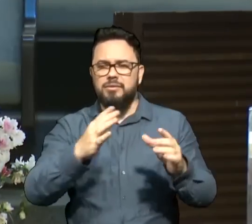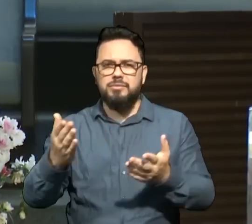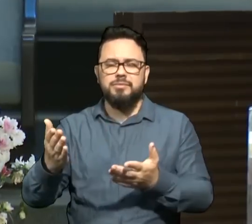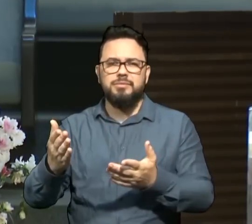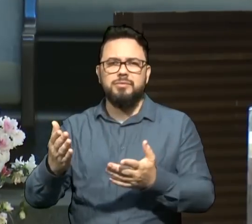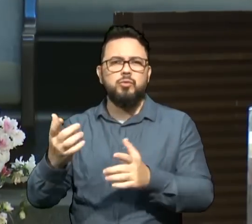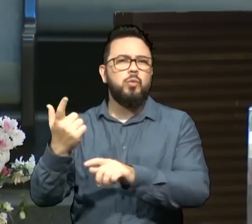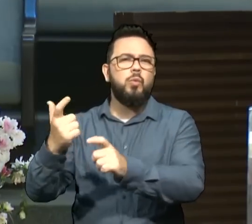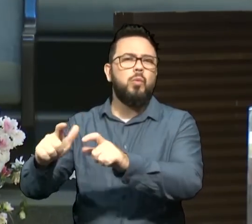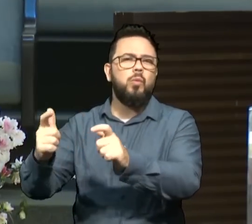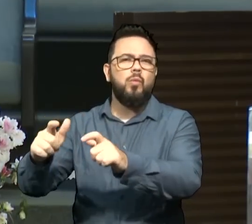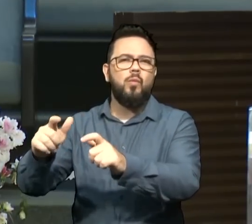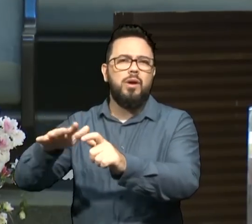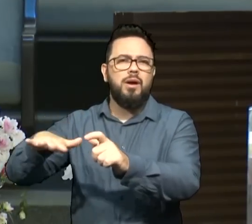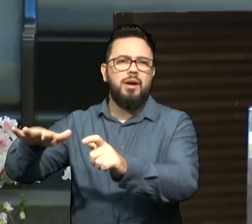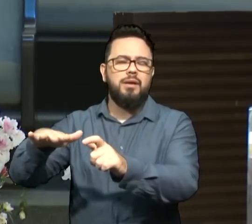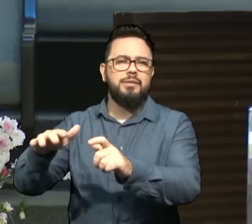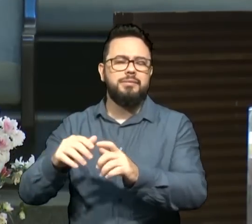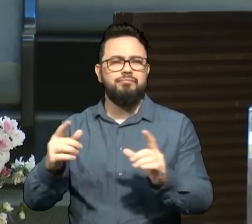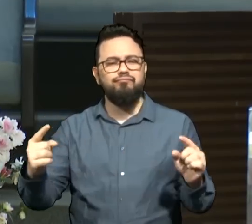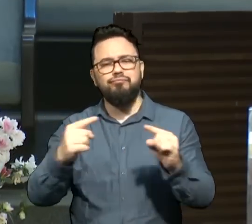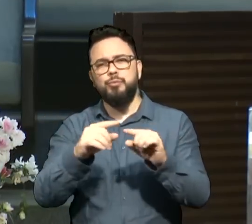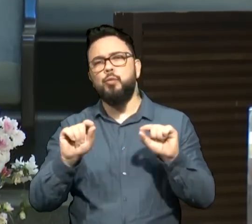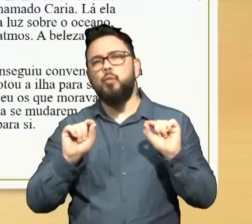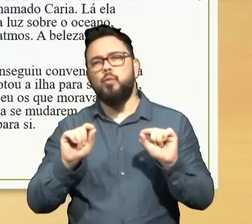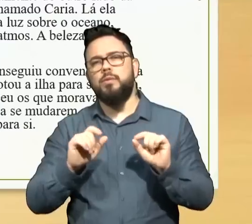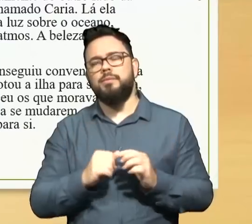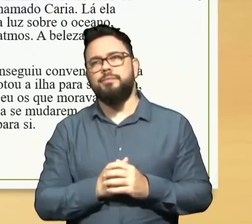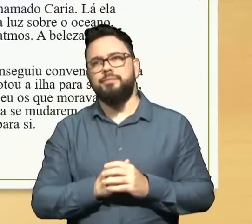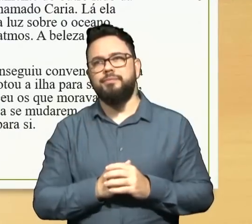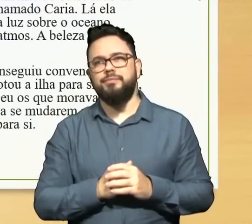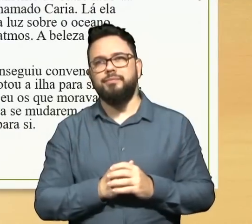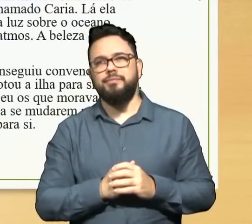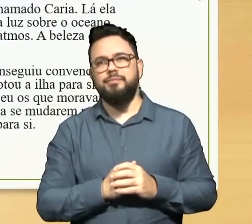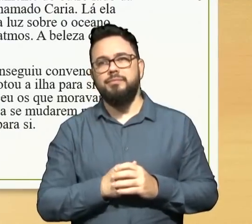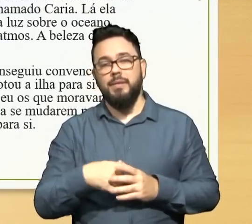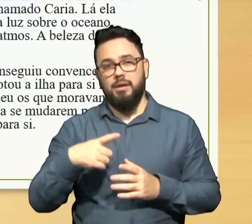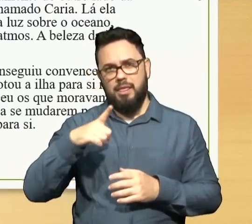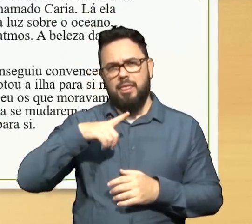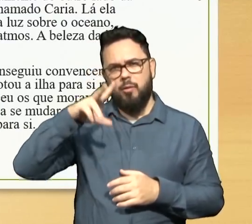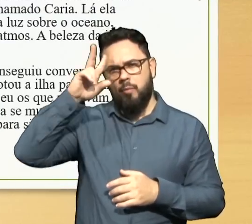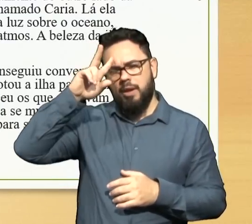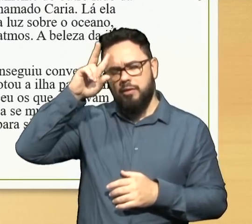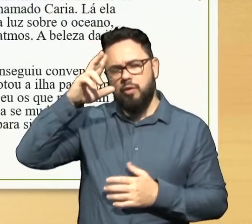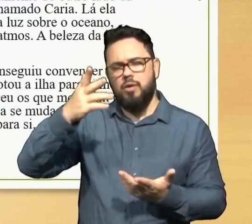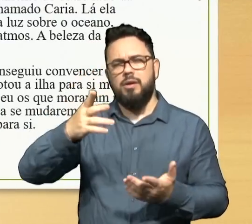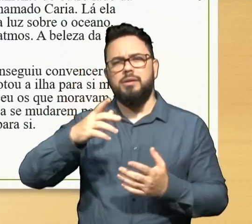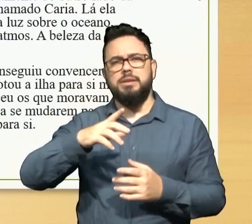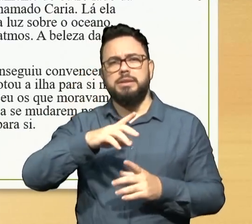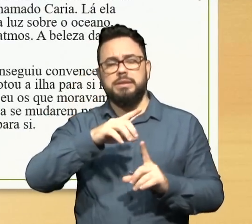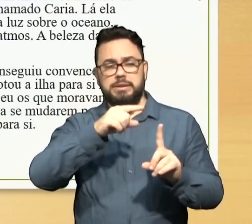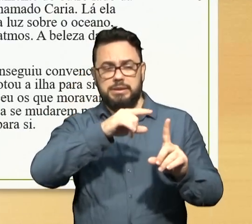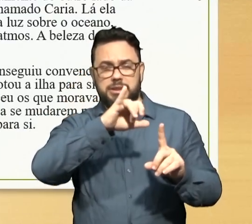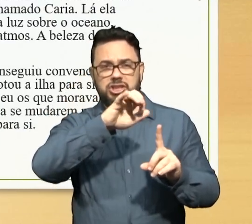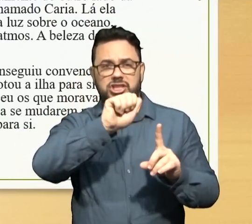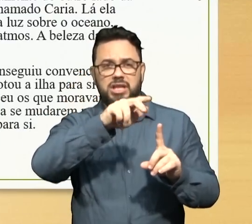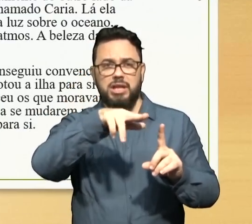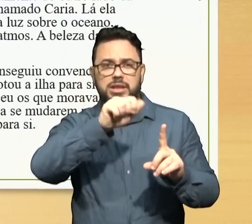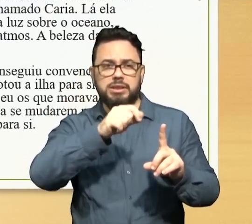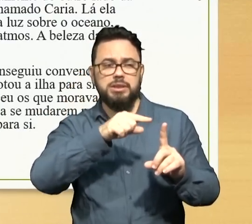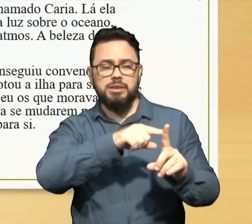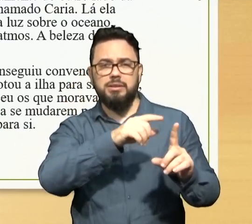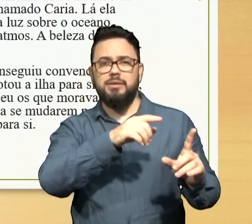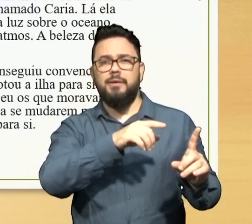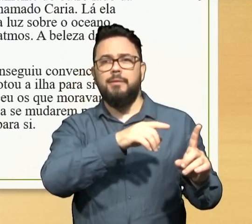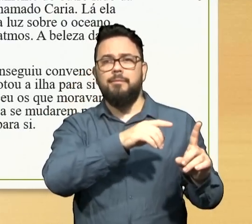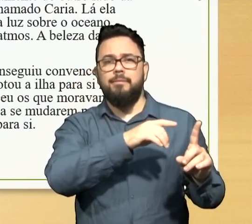ela foi para a um uma região chamada ltimos a montanha de ltimos porque ela estava sendo perseguida ela vinha